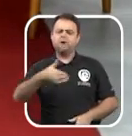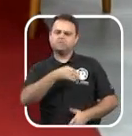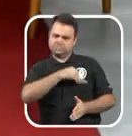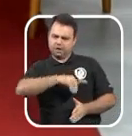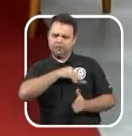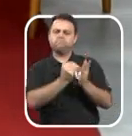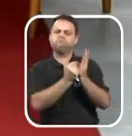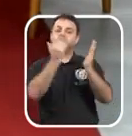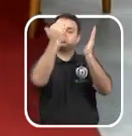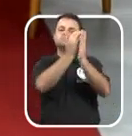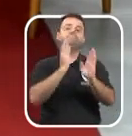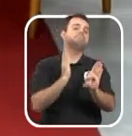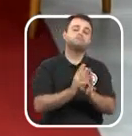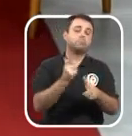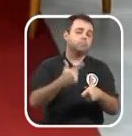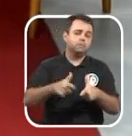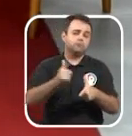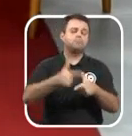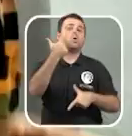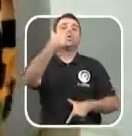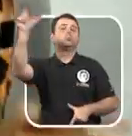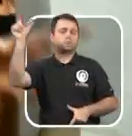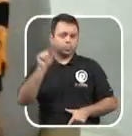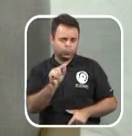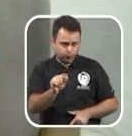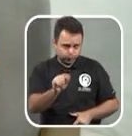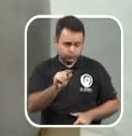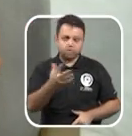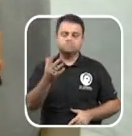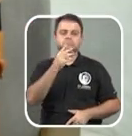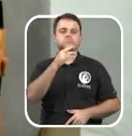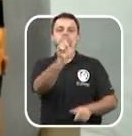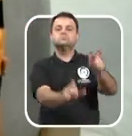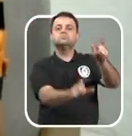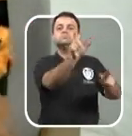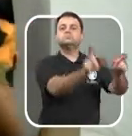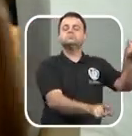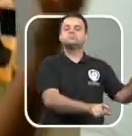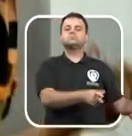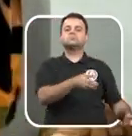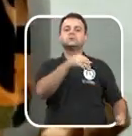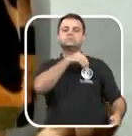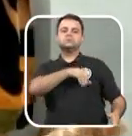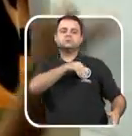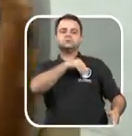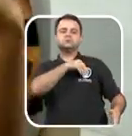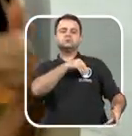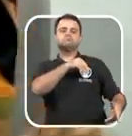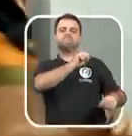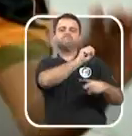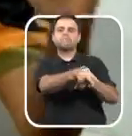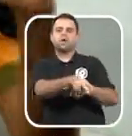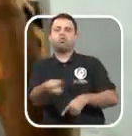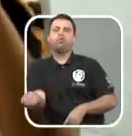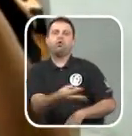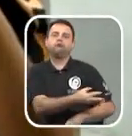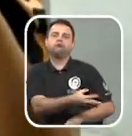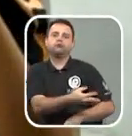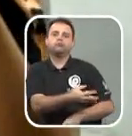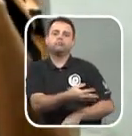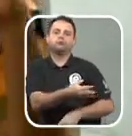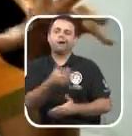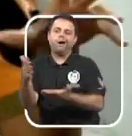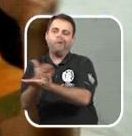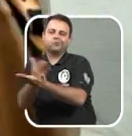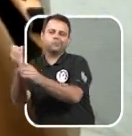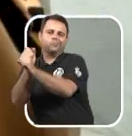um outro impasse, que é a questão de, talvez, os mais novos vão ter um salário muito próximo de quem já está na carreira há